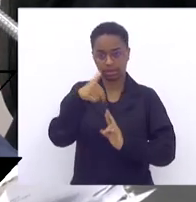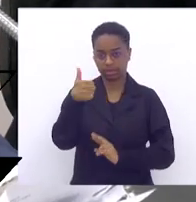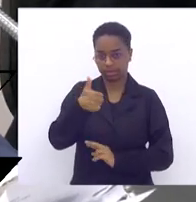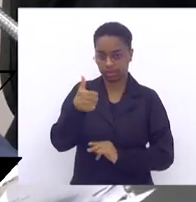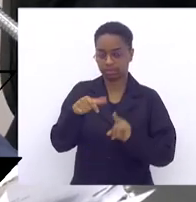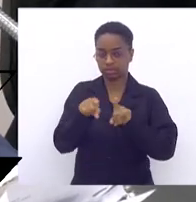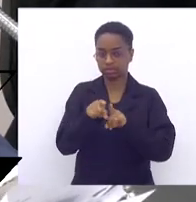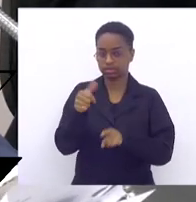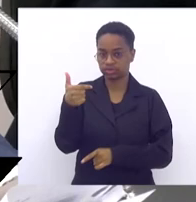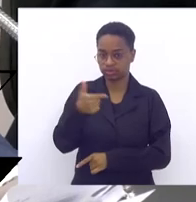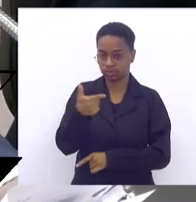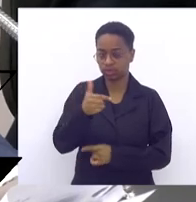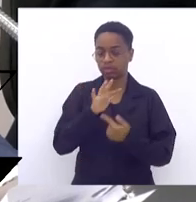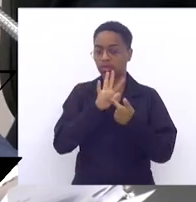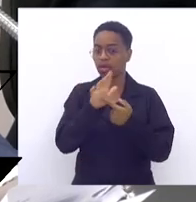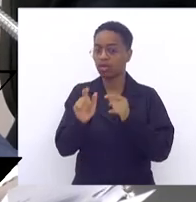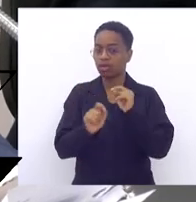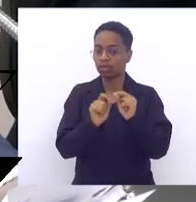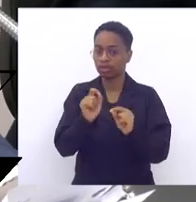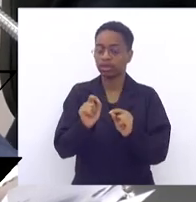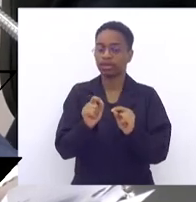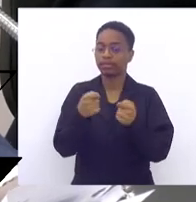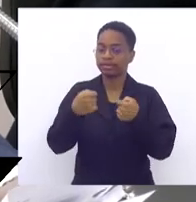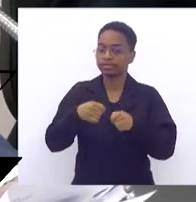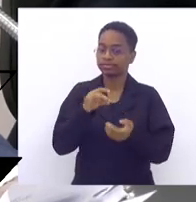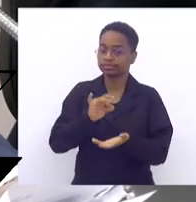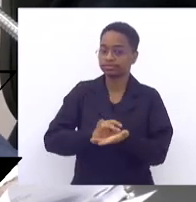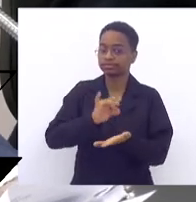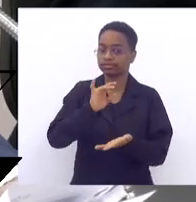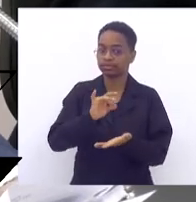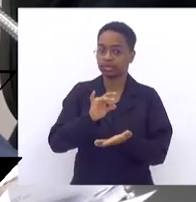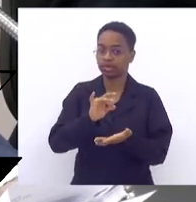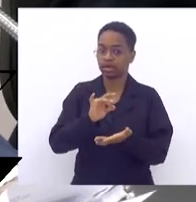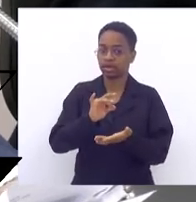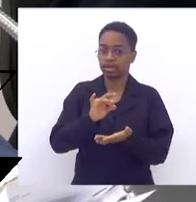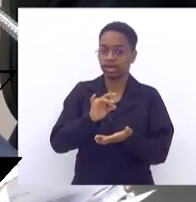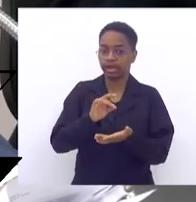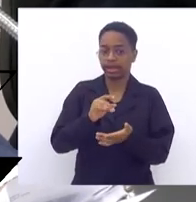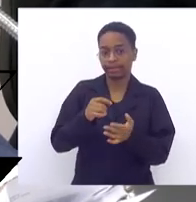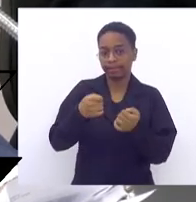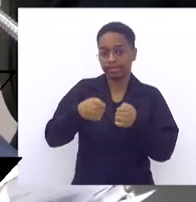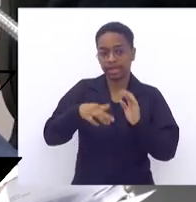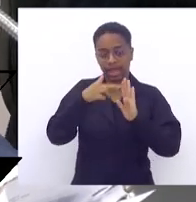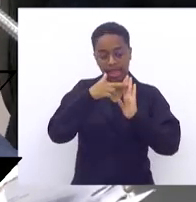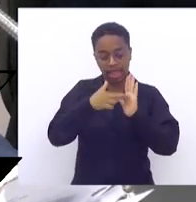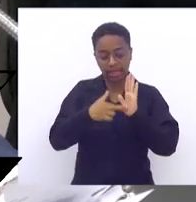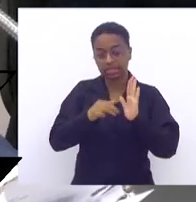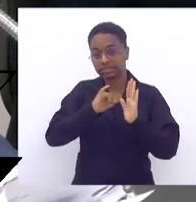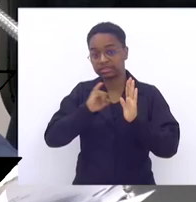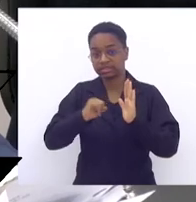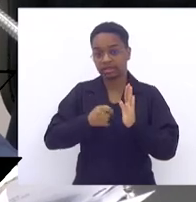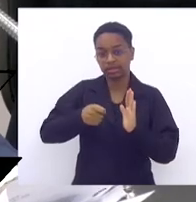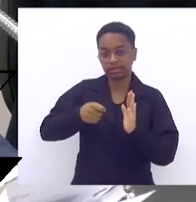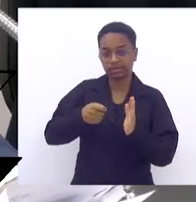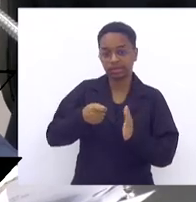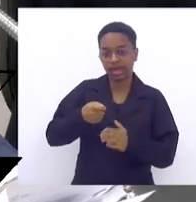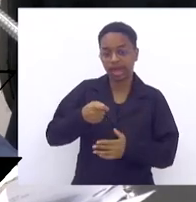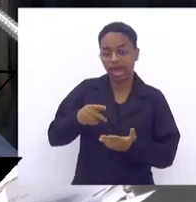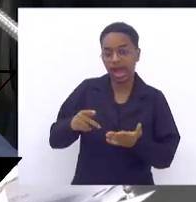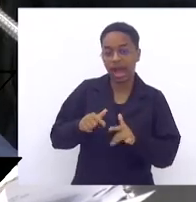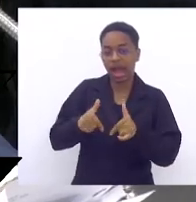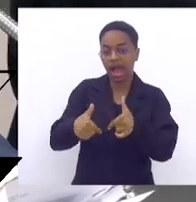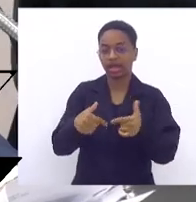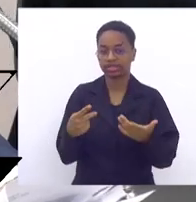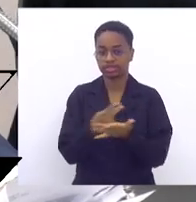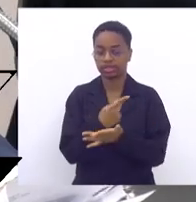2º é, em primeiro lugar, tornar duro, de fato, aos maus feitos, tornar duro o regramento aos maus feitos. Porque, na maioria dos